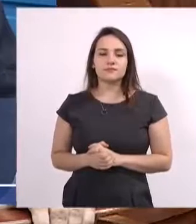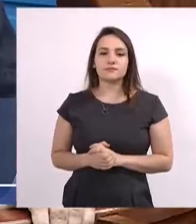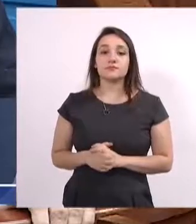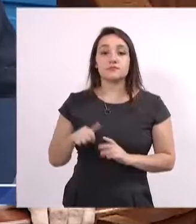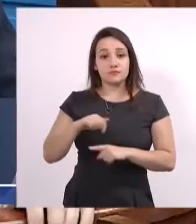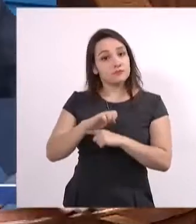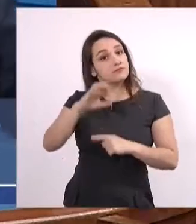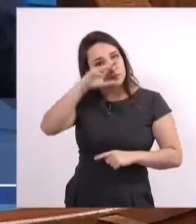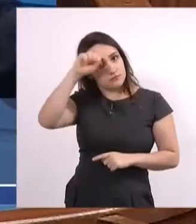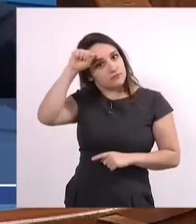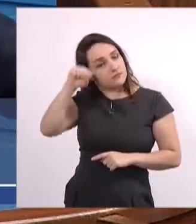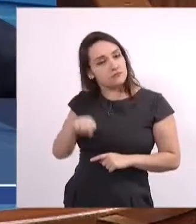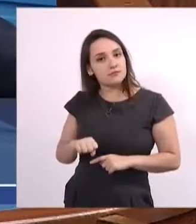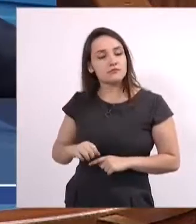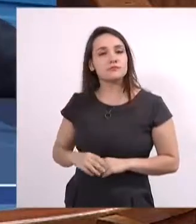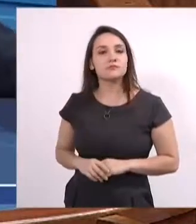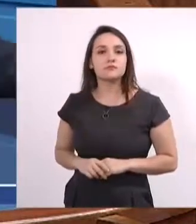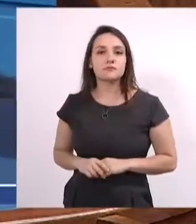Mato Grosso do Sul